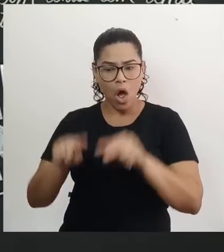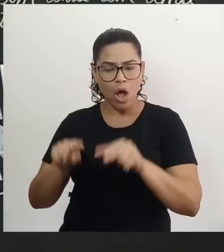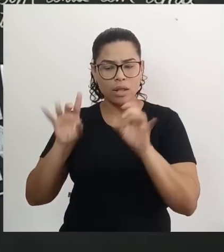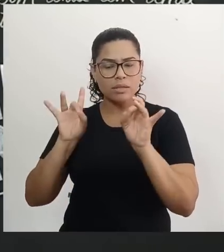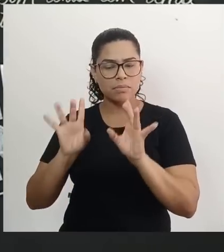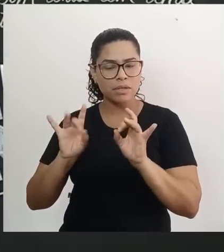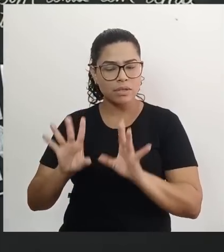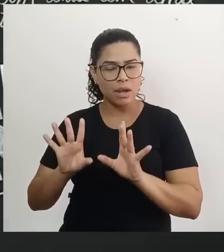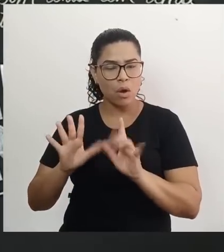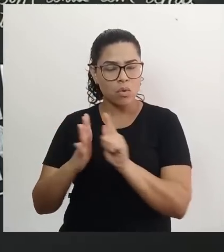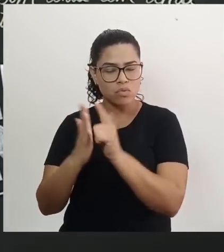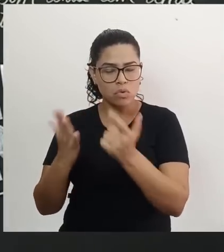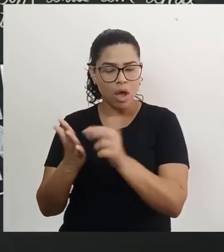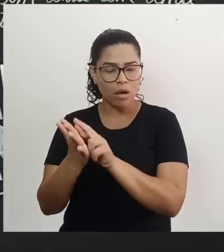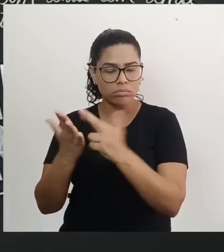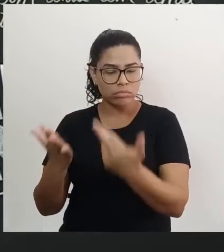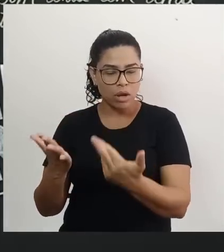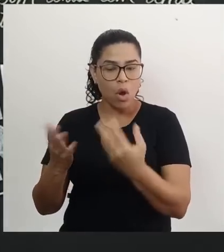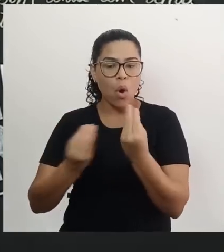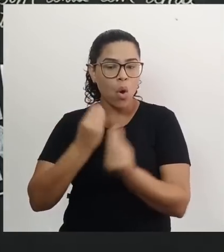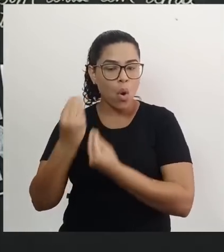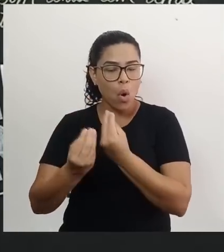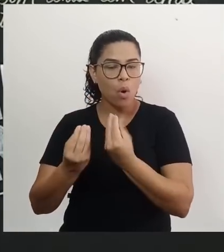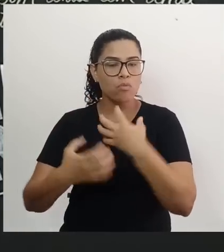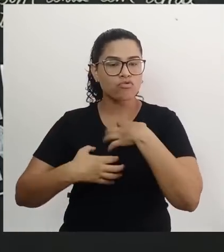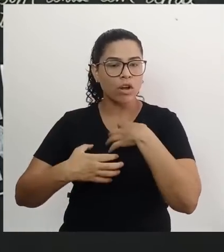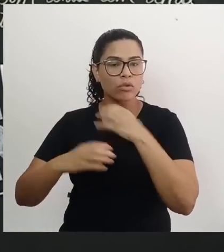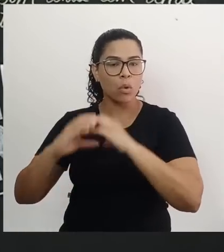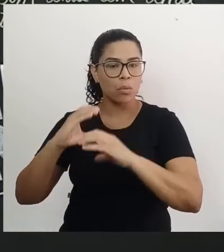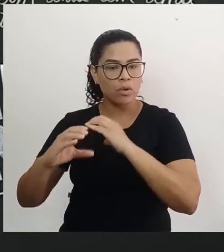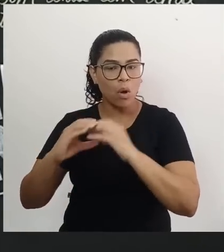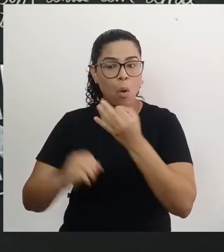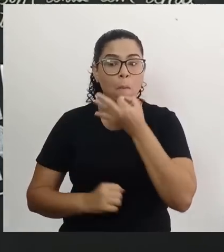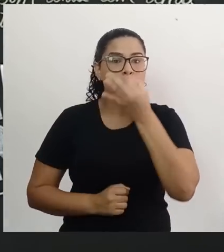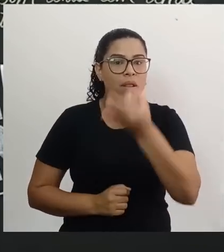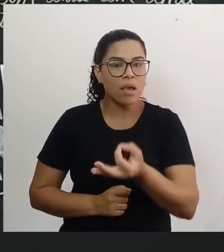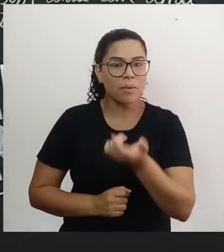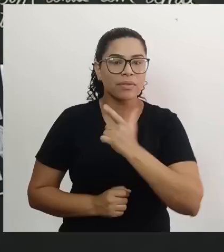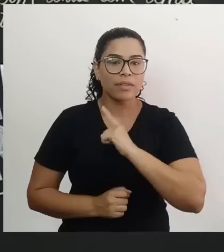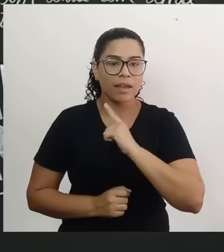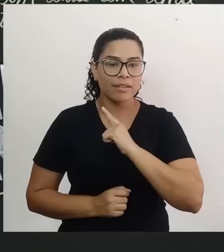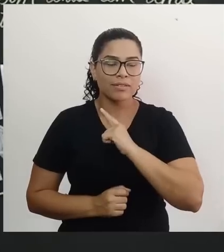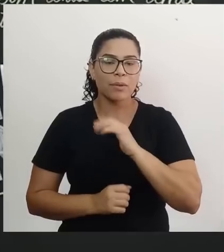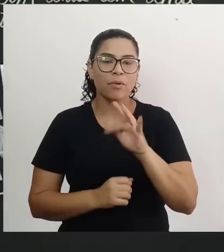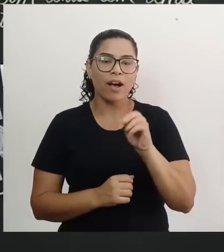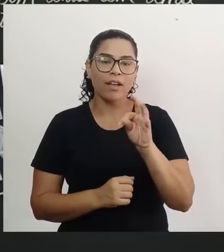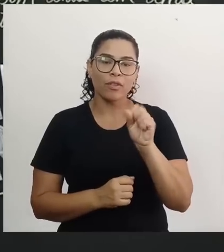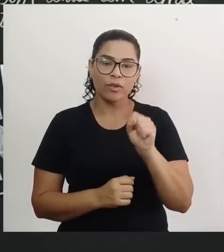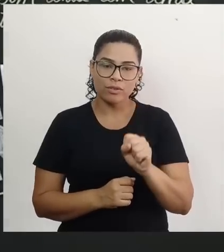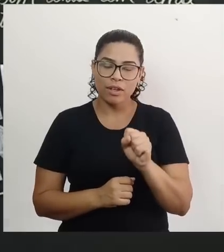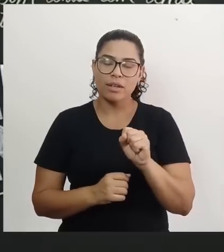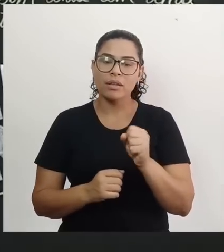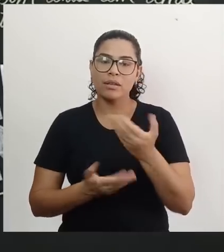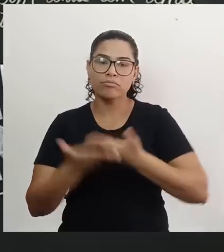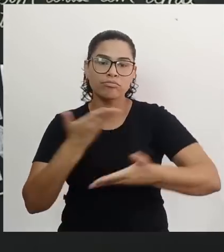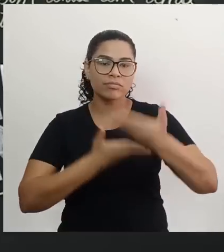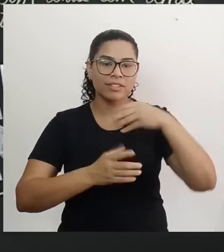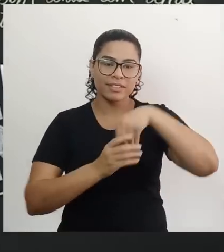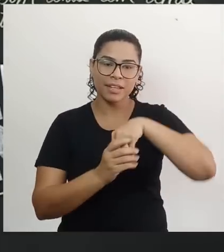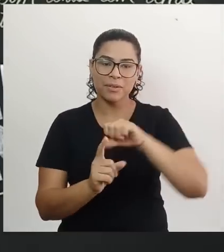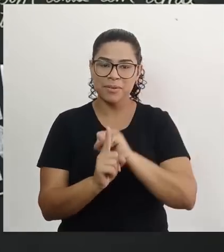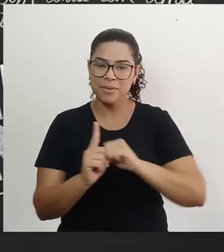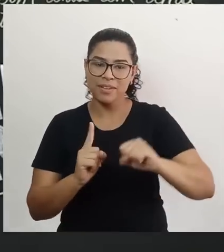aos editoriais para perceber de que modo esses meios de comunicação estão opinando sobre os fatos que circulam